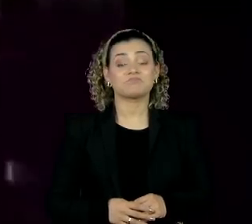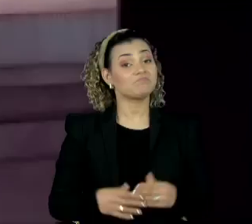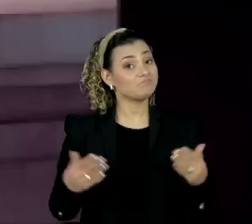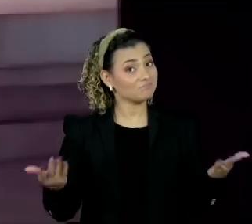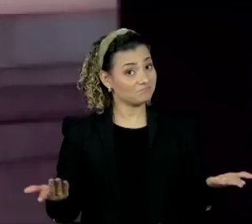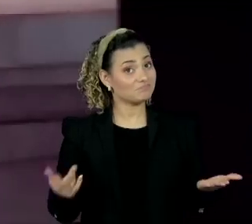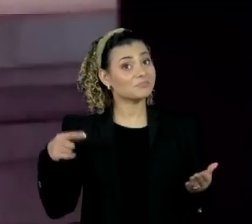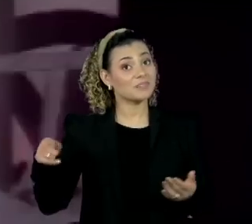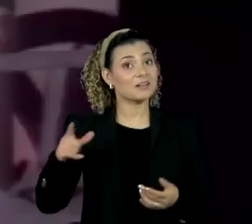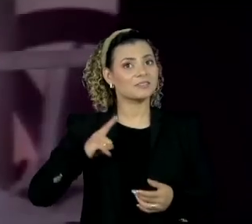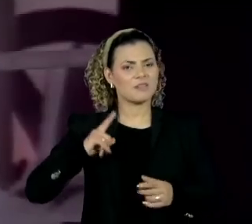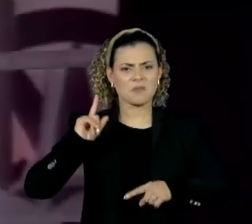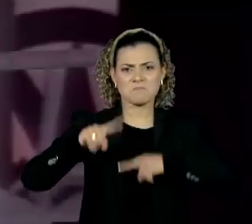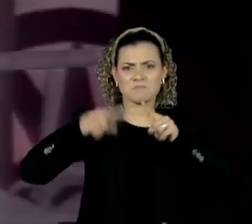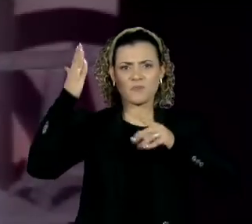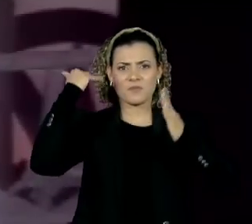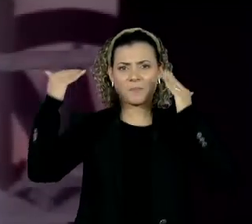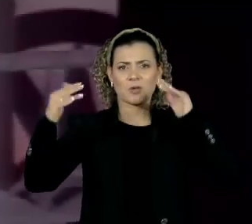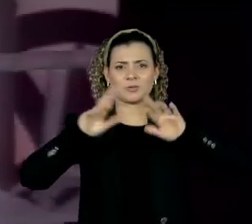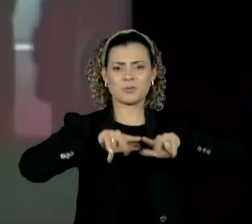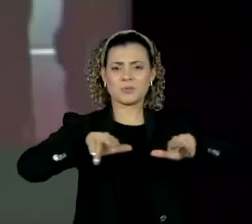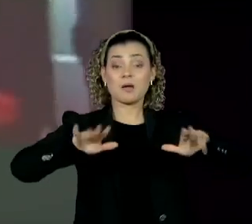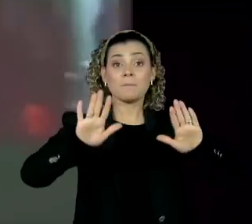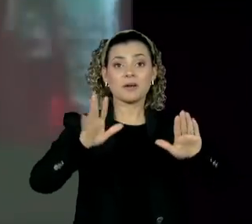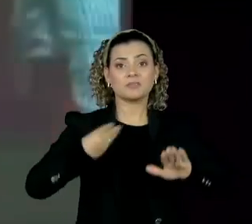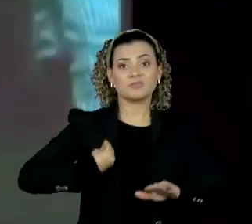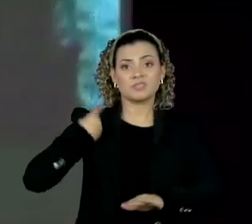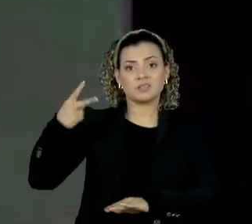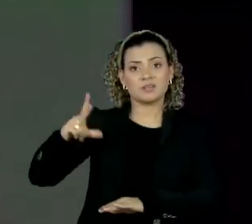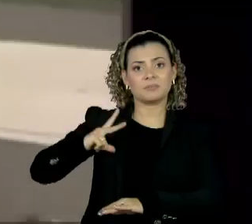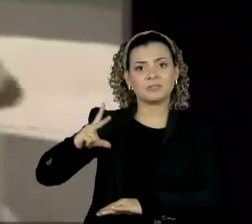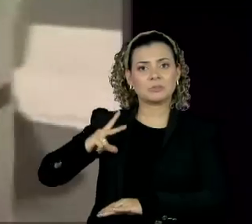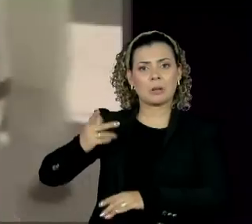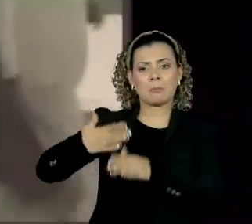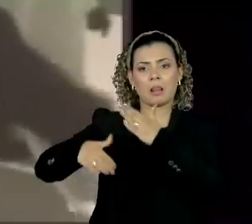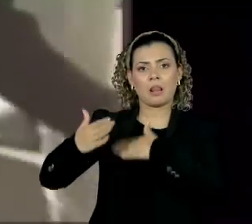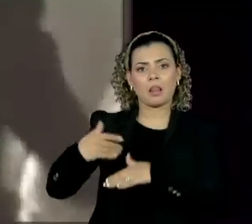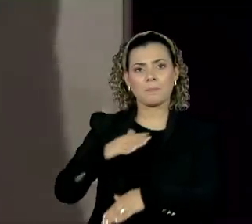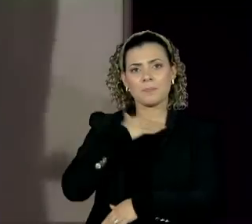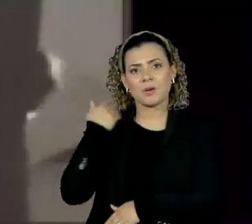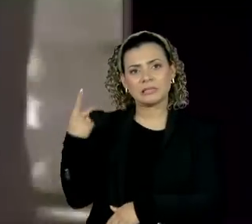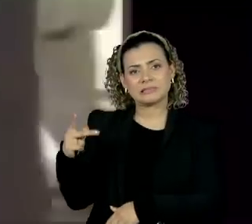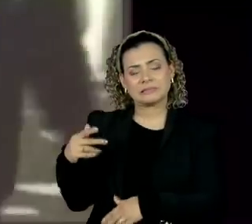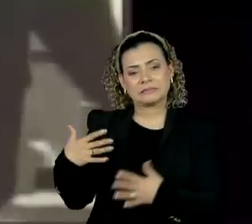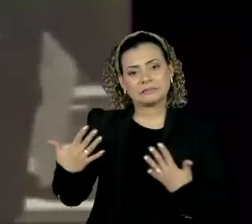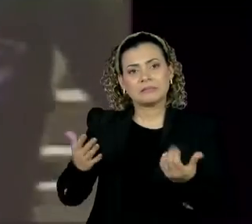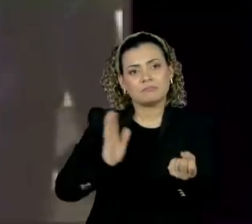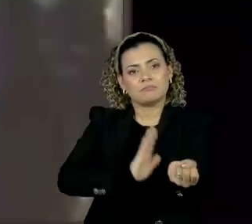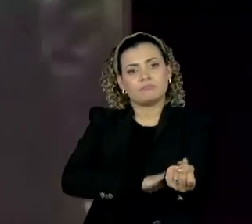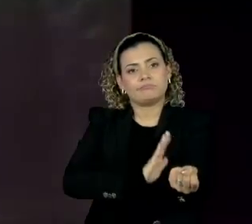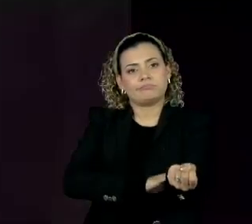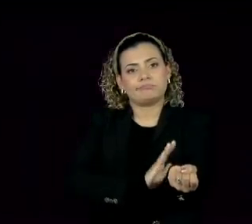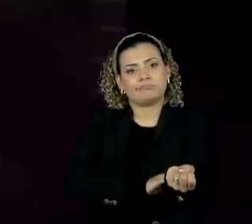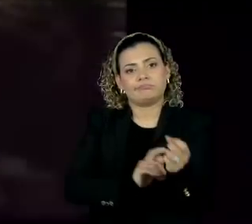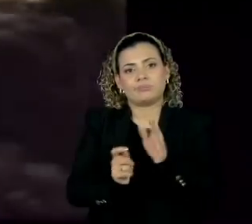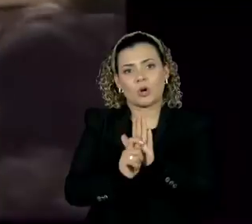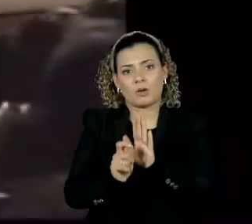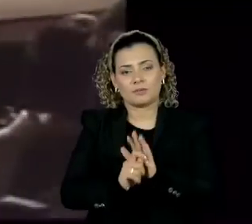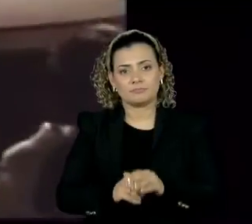Apesar de seus êxitos, ele teve uma vida complicada, que culminou numa morte trágica.